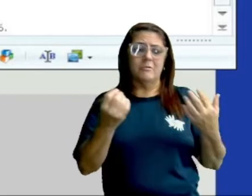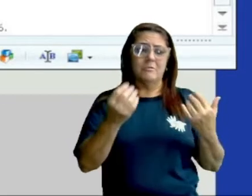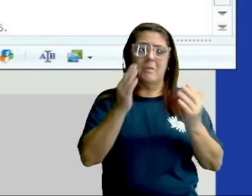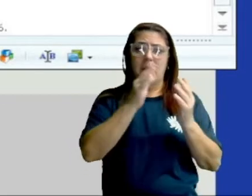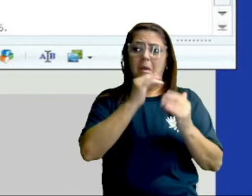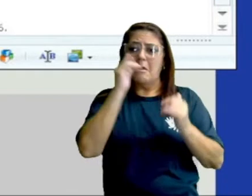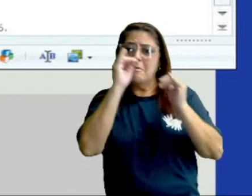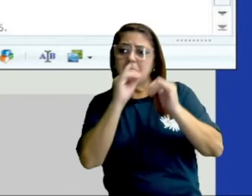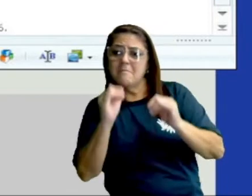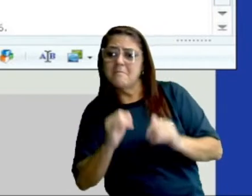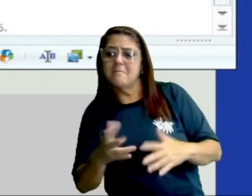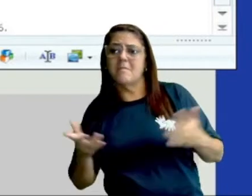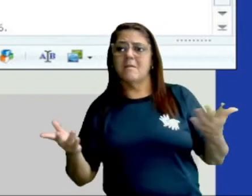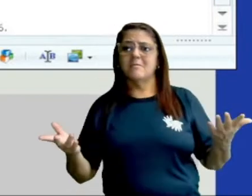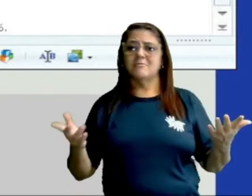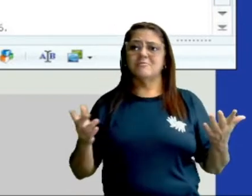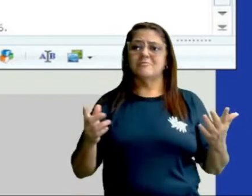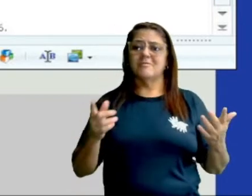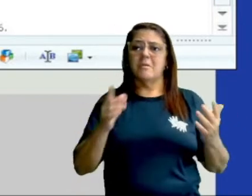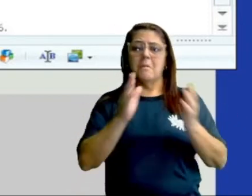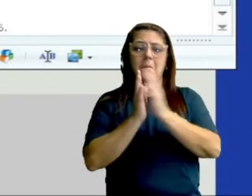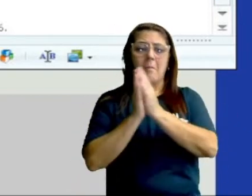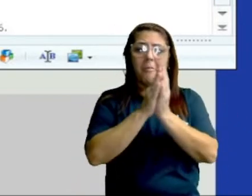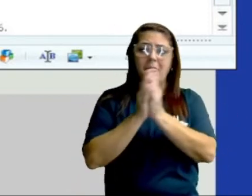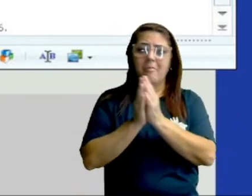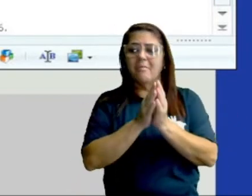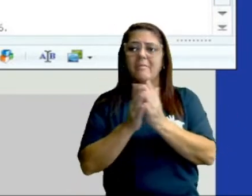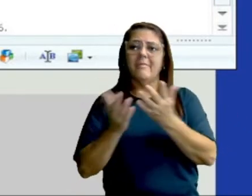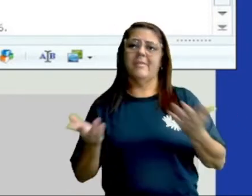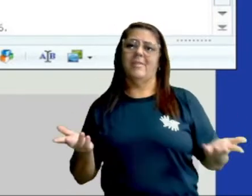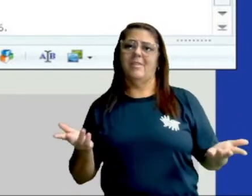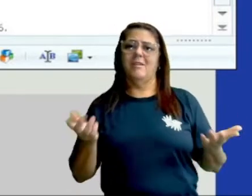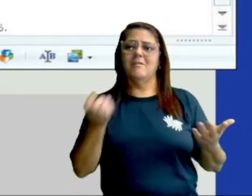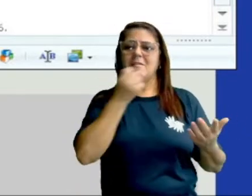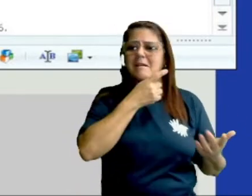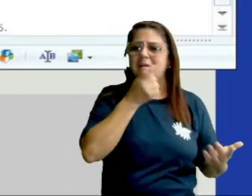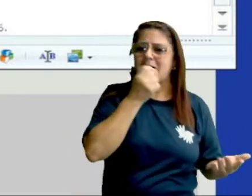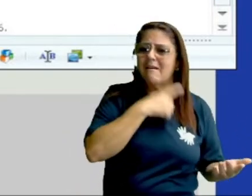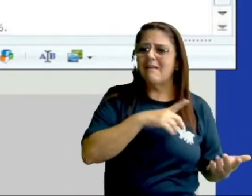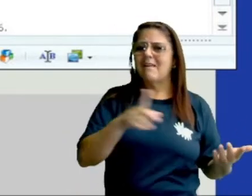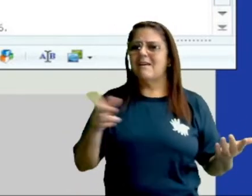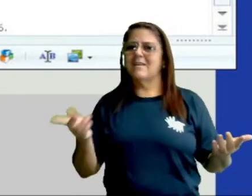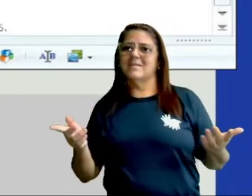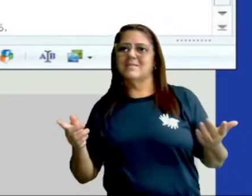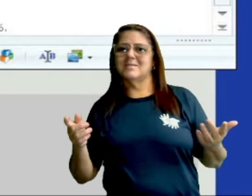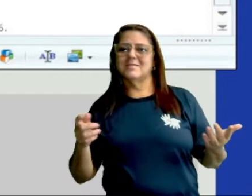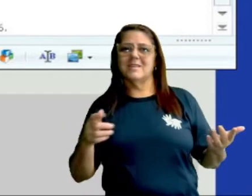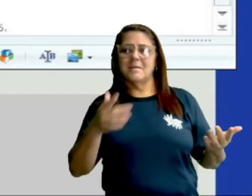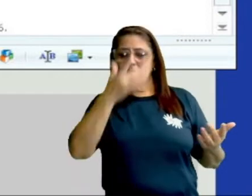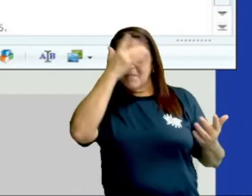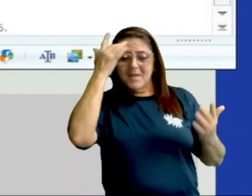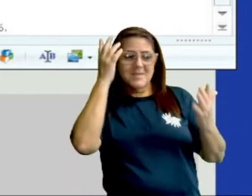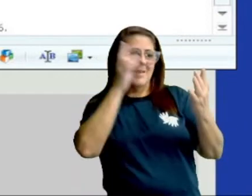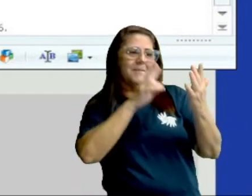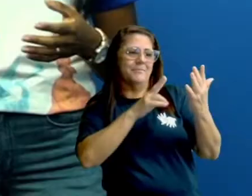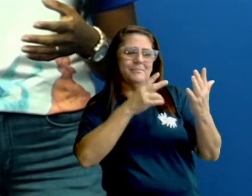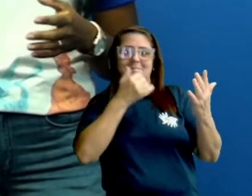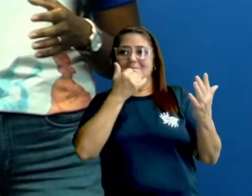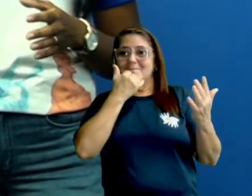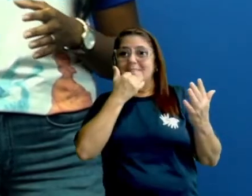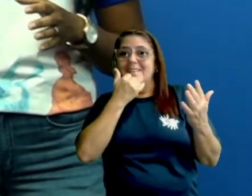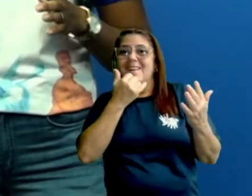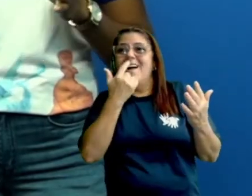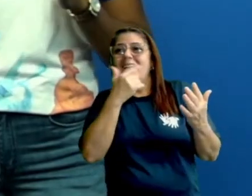dá também uma leveza no teu diálogo, faz uma graça, deixa você ainda mais com vontade de